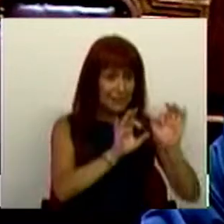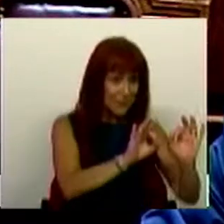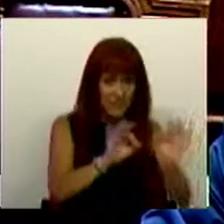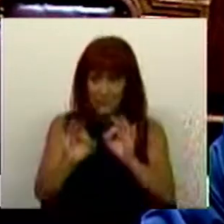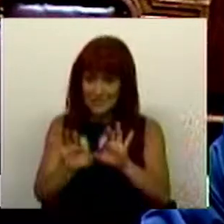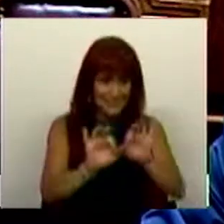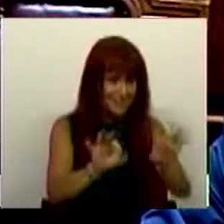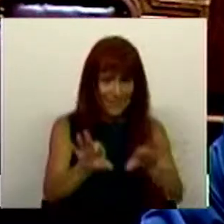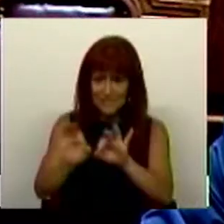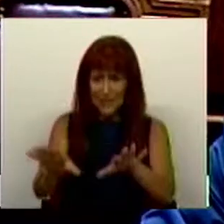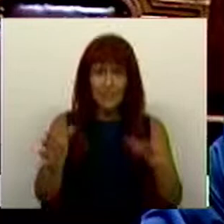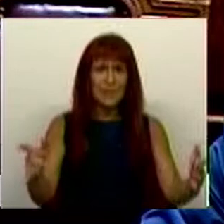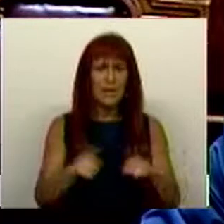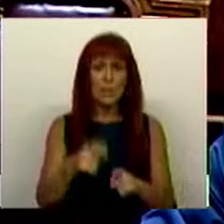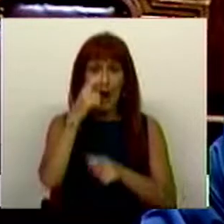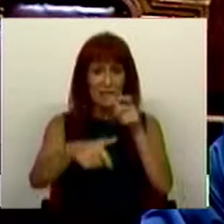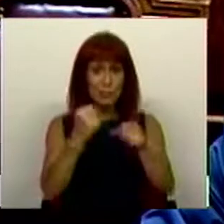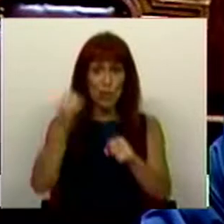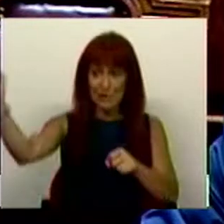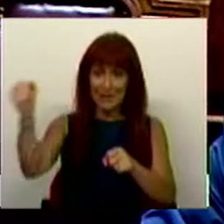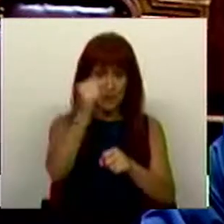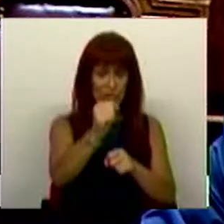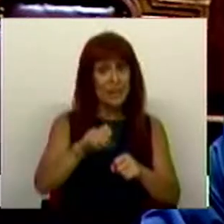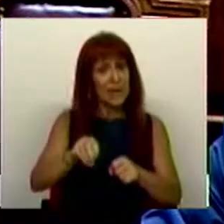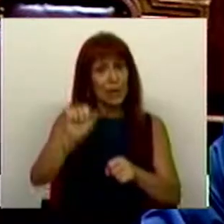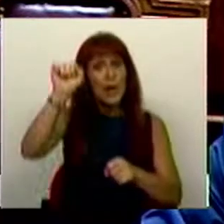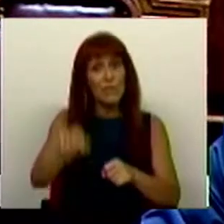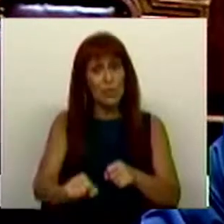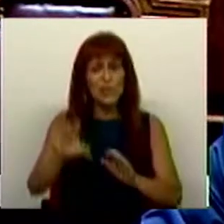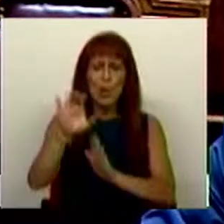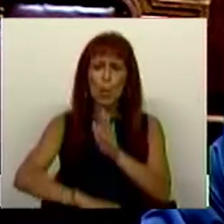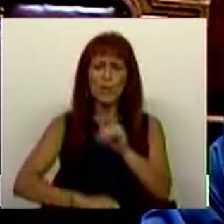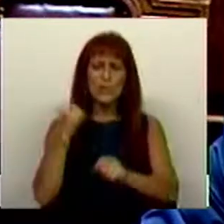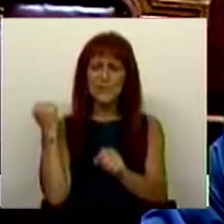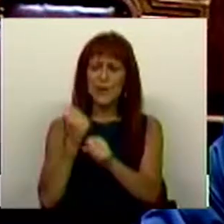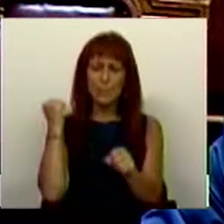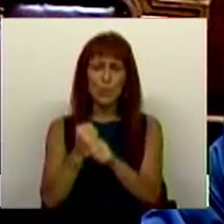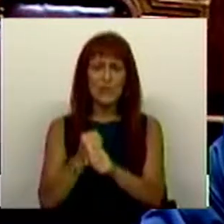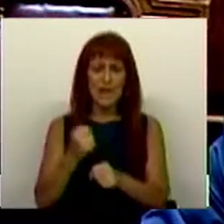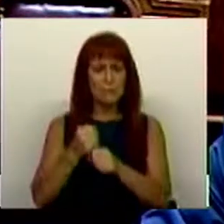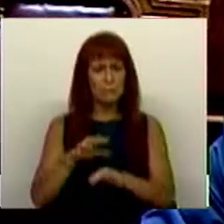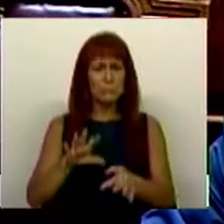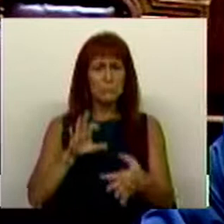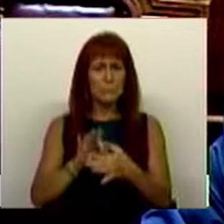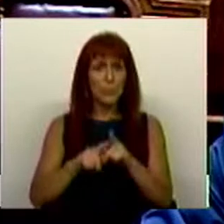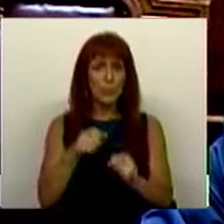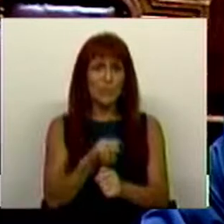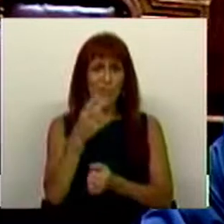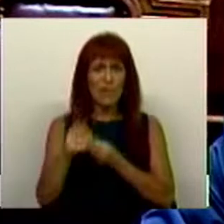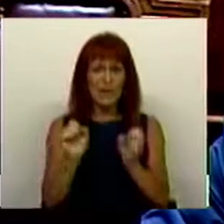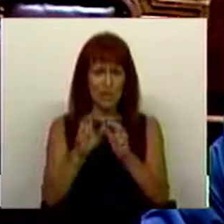tratamento, aos trabalhadores destacados no seu território as condições de trabalho e emprego relativas a um